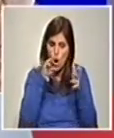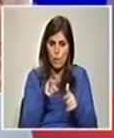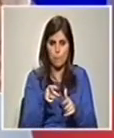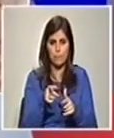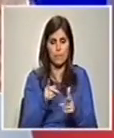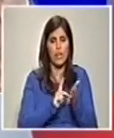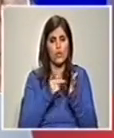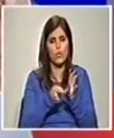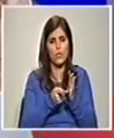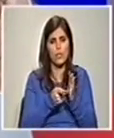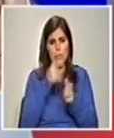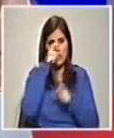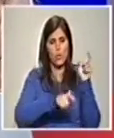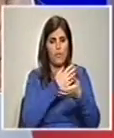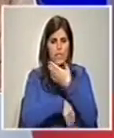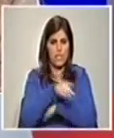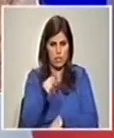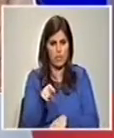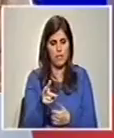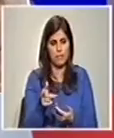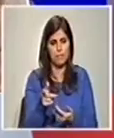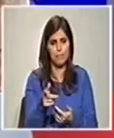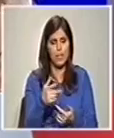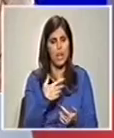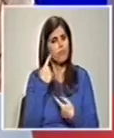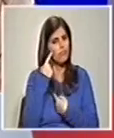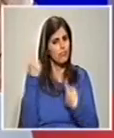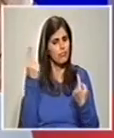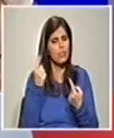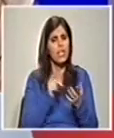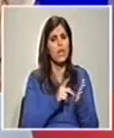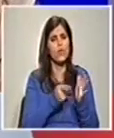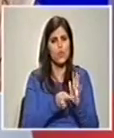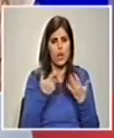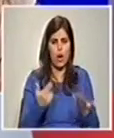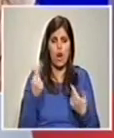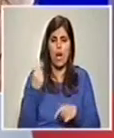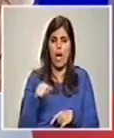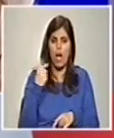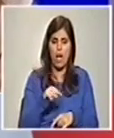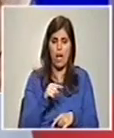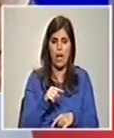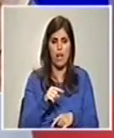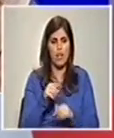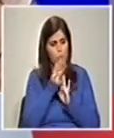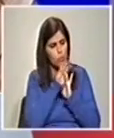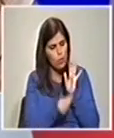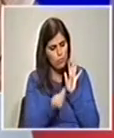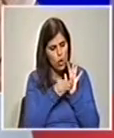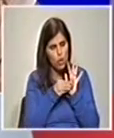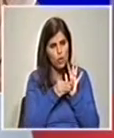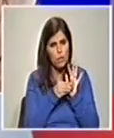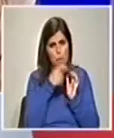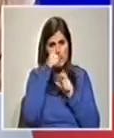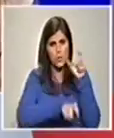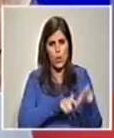utilização da tecnologia, por exemplo, para pessoas com deficiência, e, portanto, demos a conhecer a tecnologia que neste momento existe, desde aplicações para